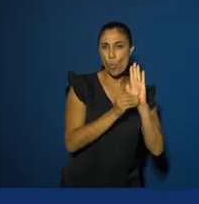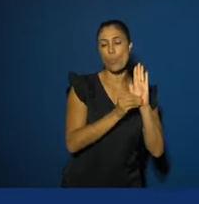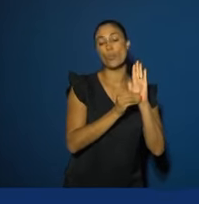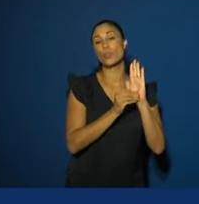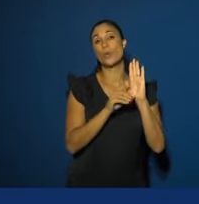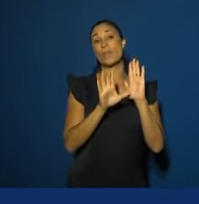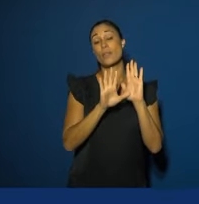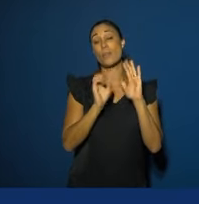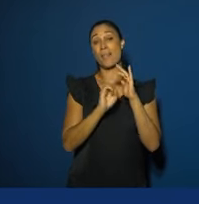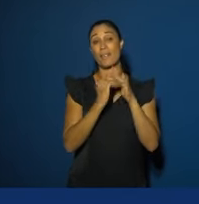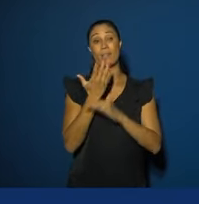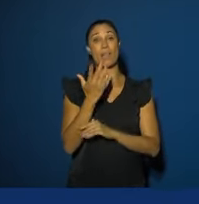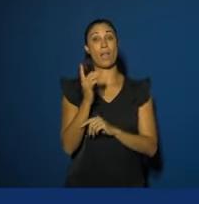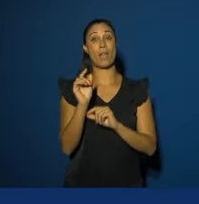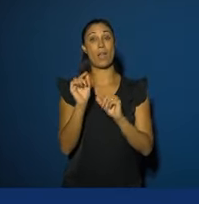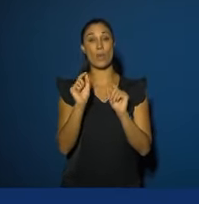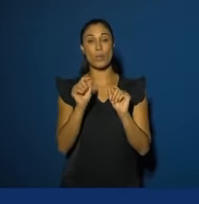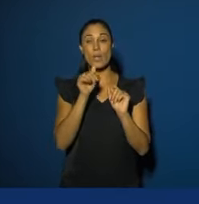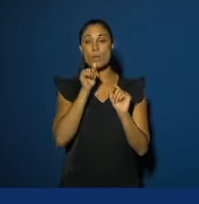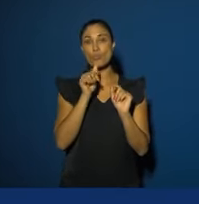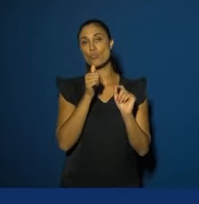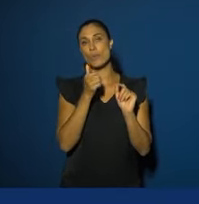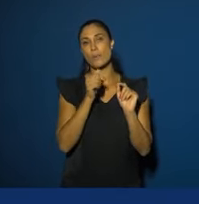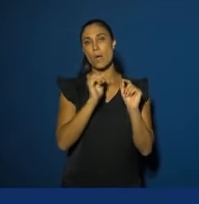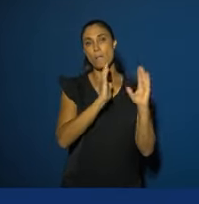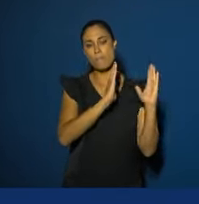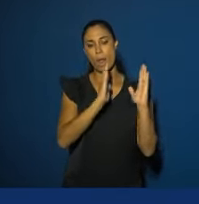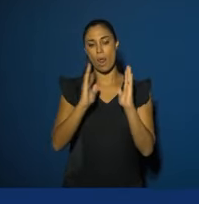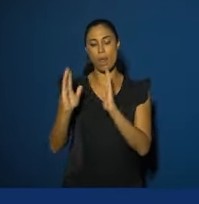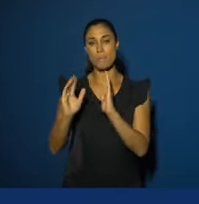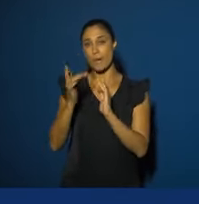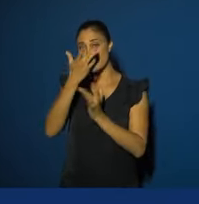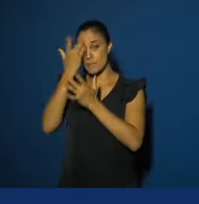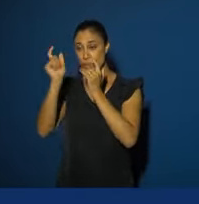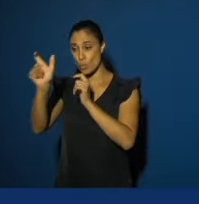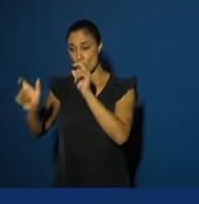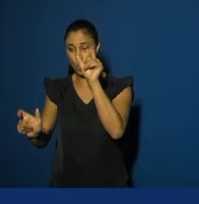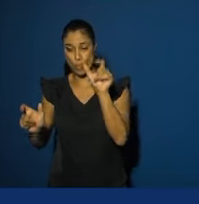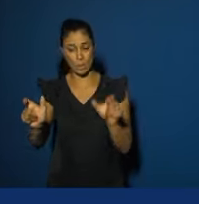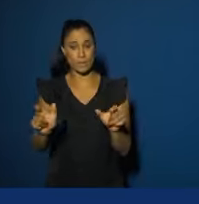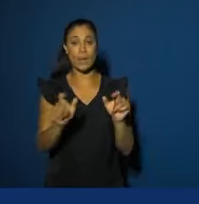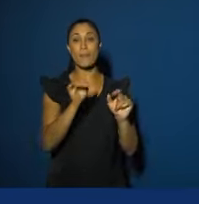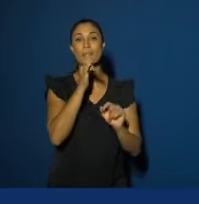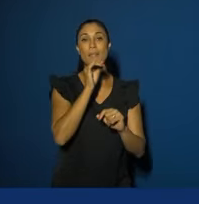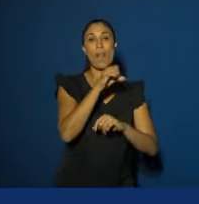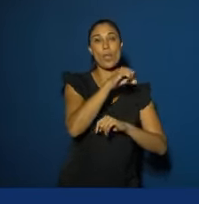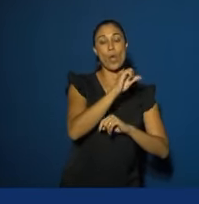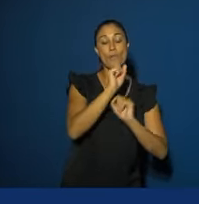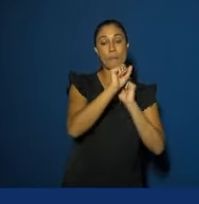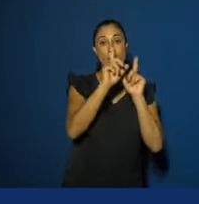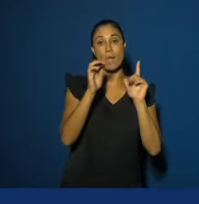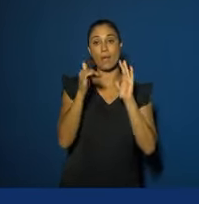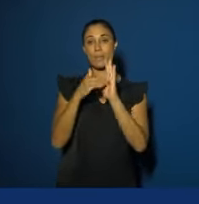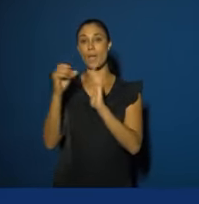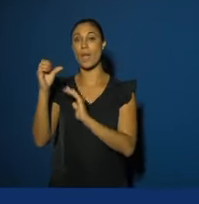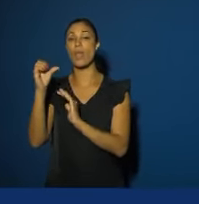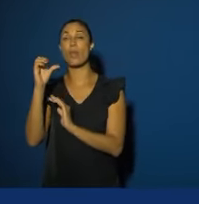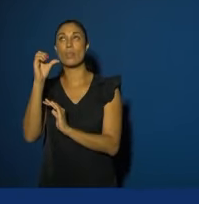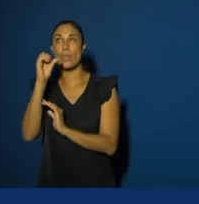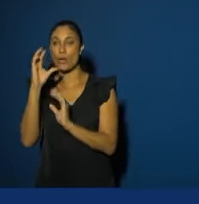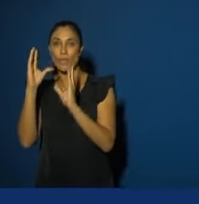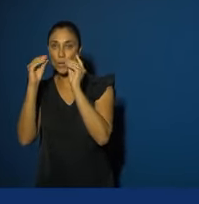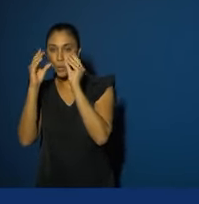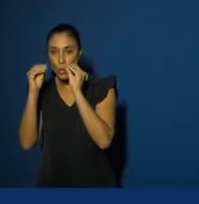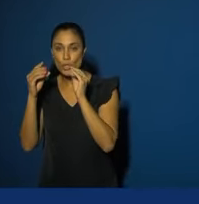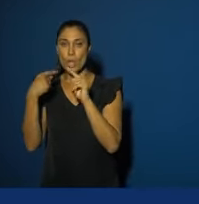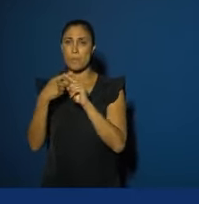para para criar uma agenda para consumidores né das 9 da manhã às 9 da noite para ter coisas para fazer porque